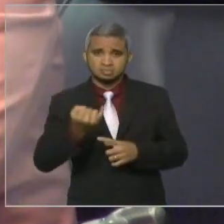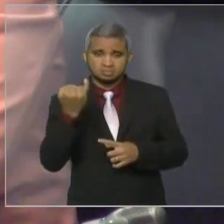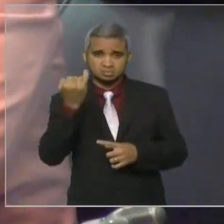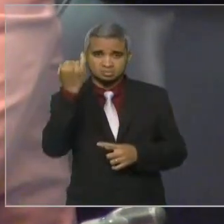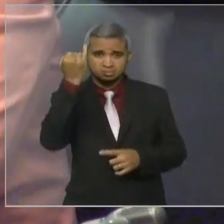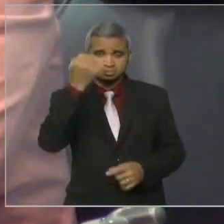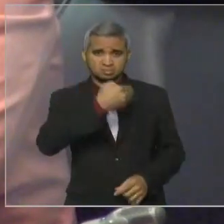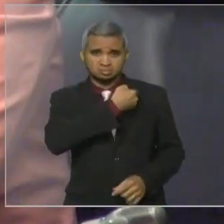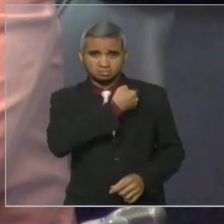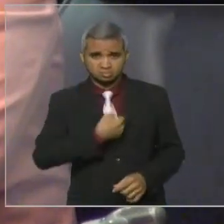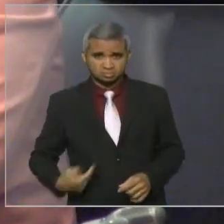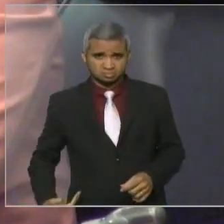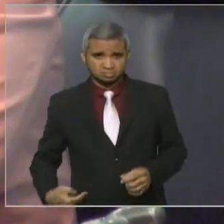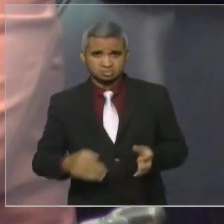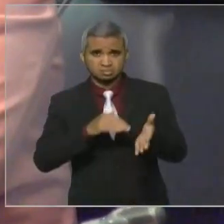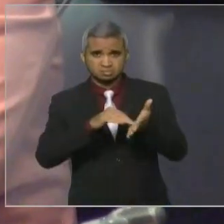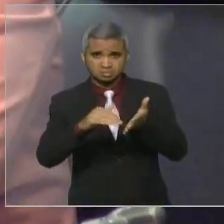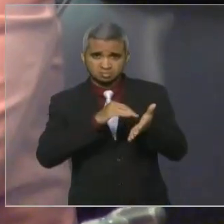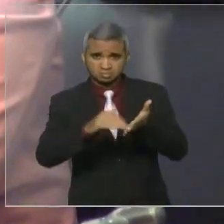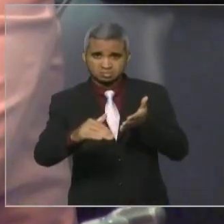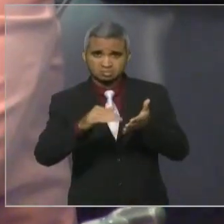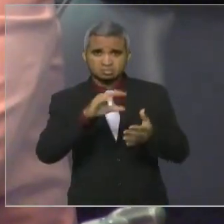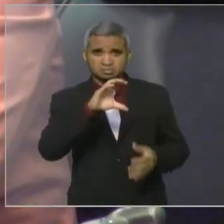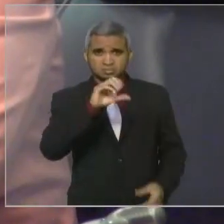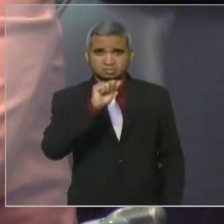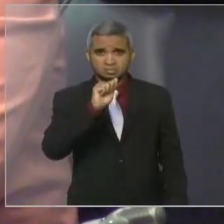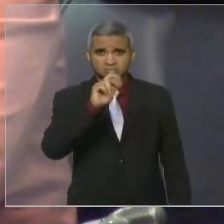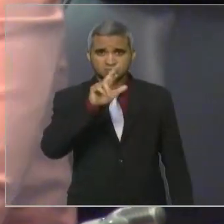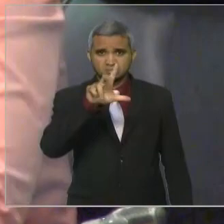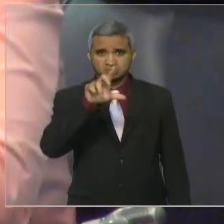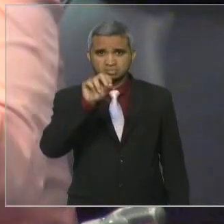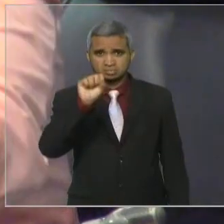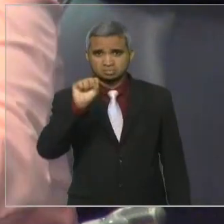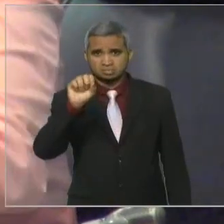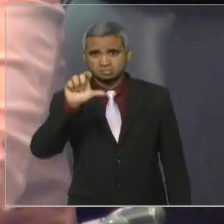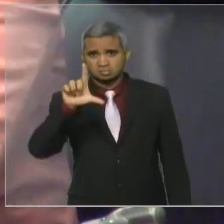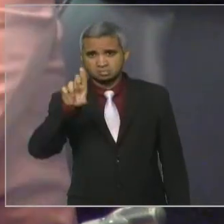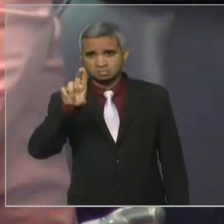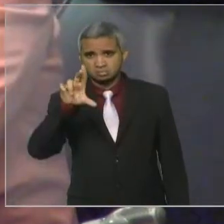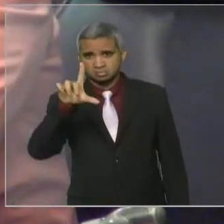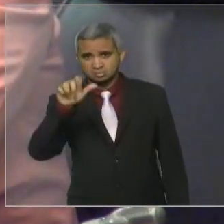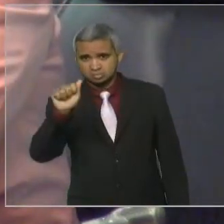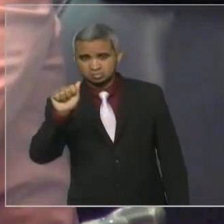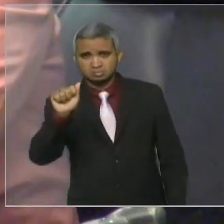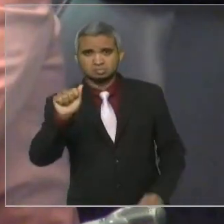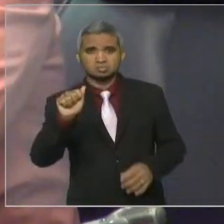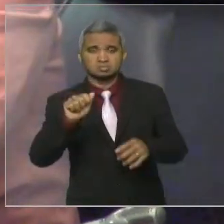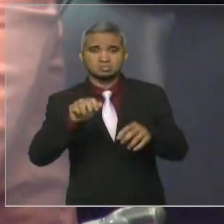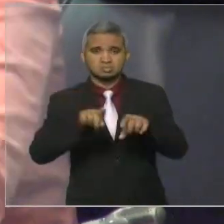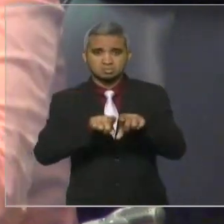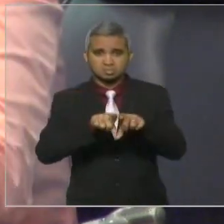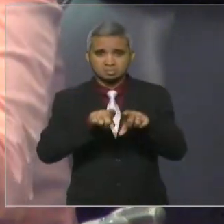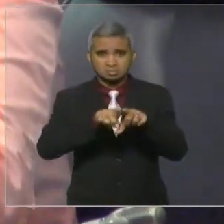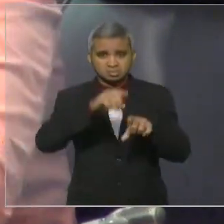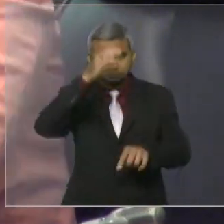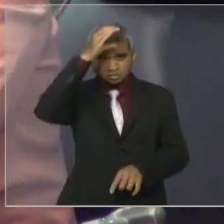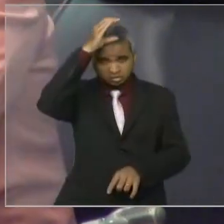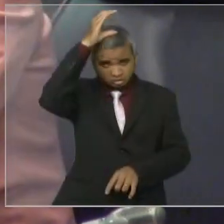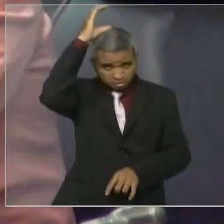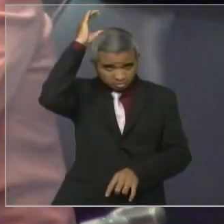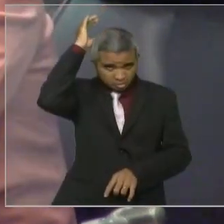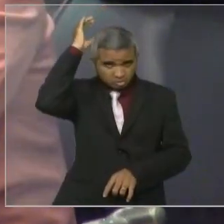governador, do secretário Carlos Lula, deslocar essas equipes médicas, profissionais, também para o Hospital de Chapadinha, para que se viesse ter um em